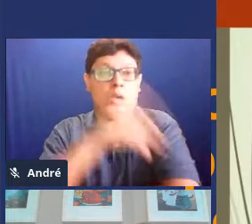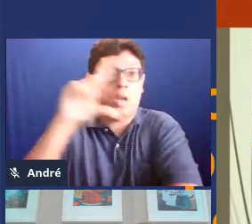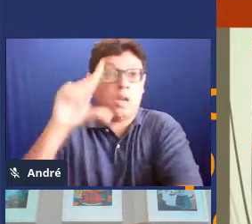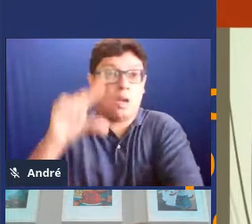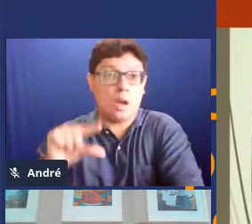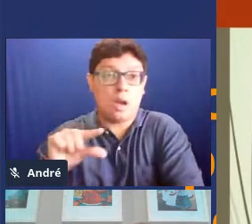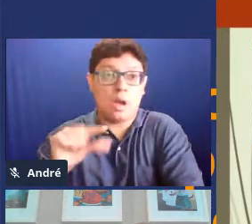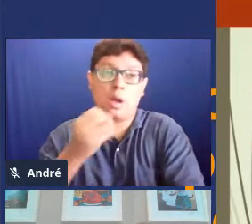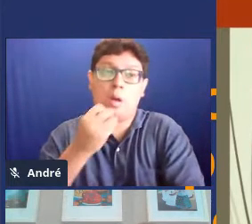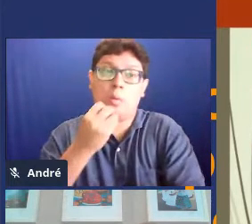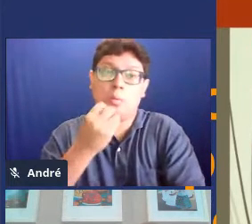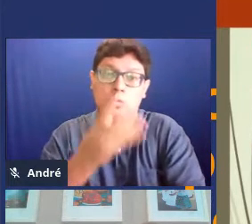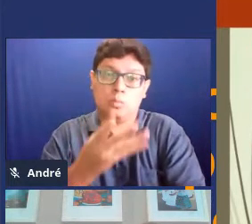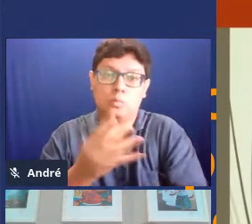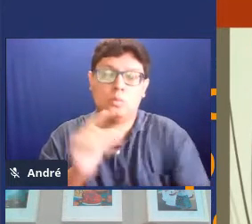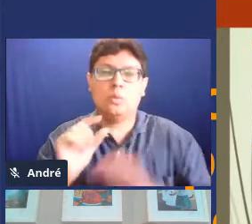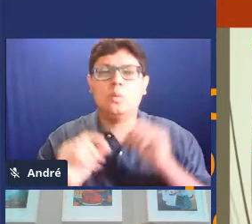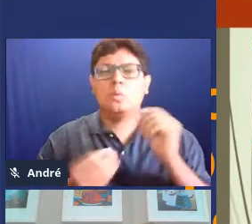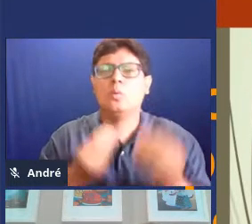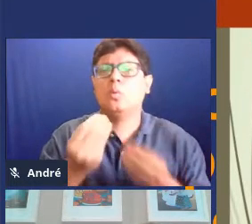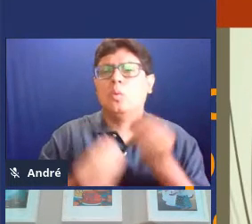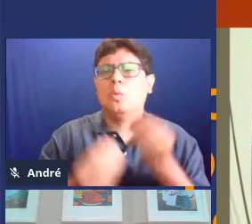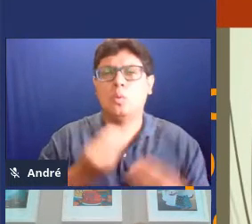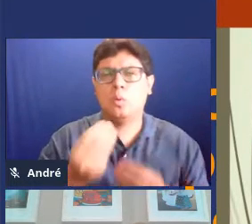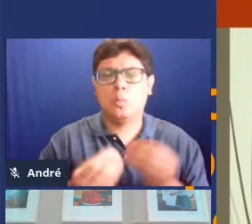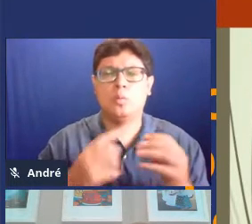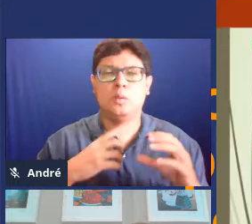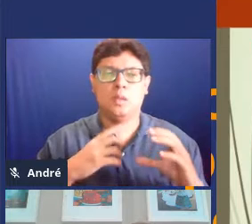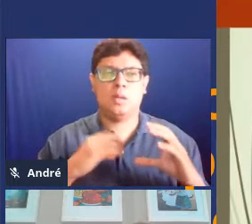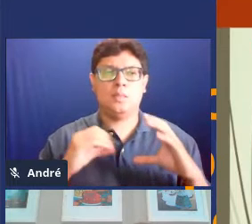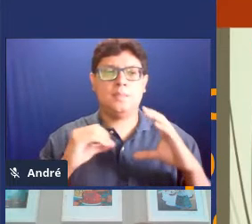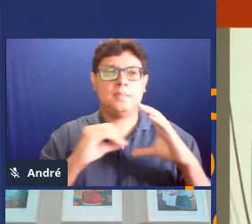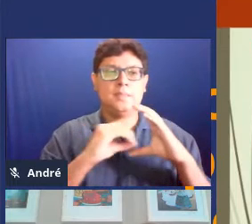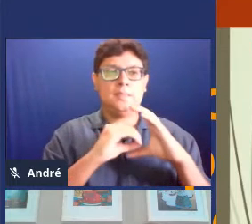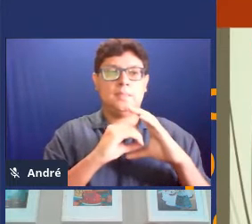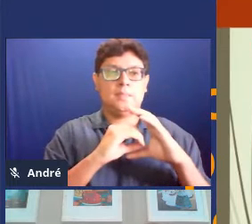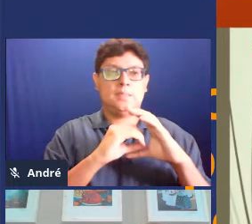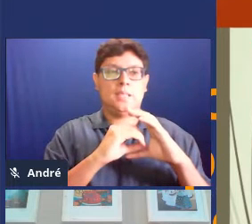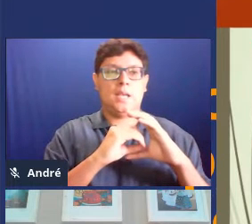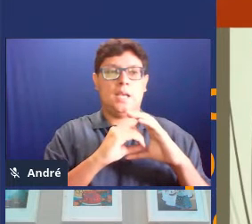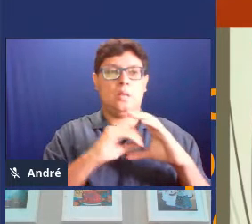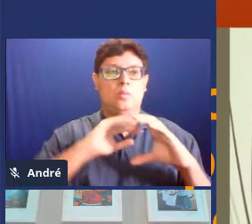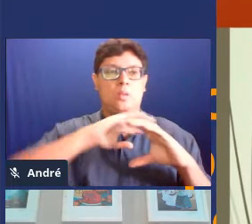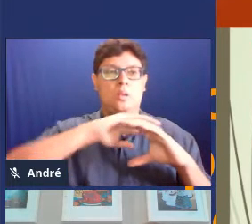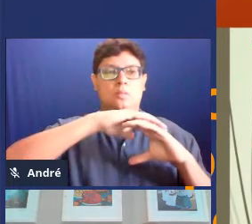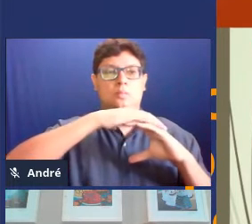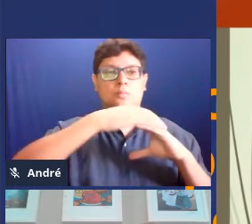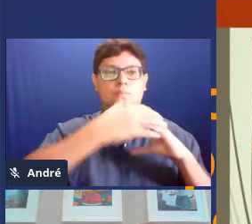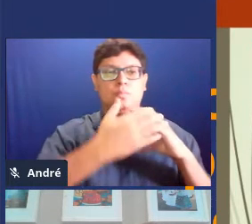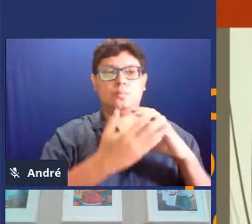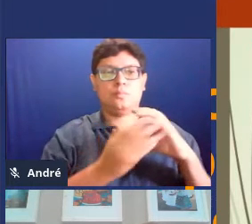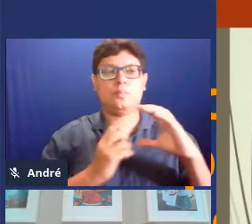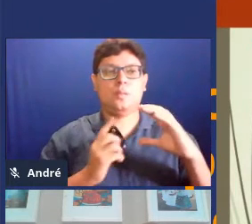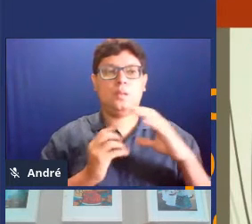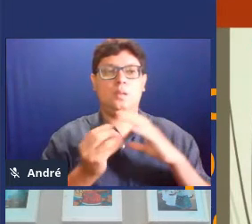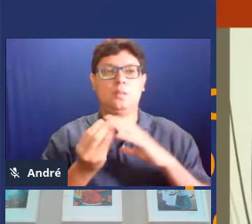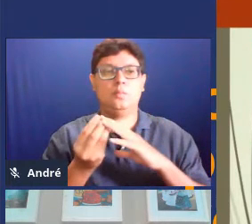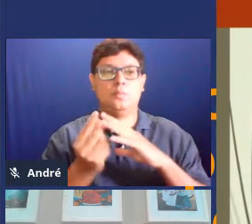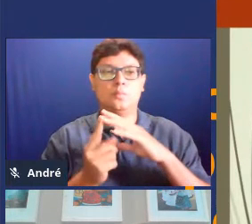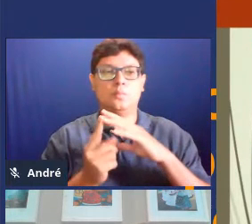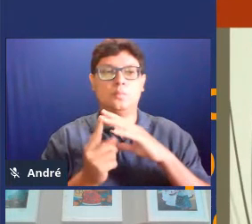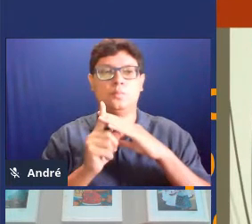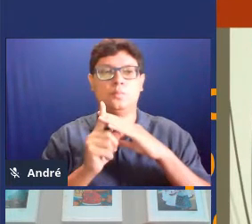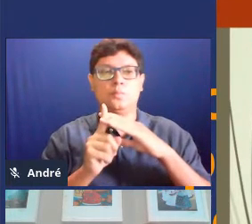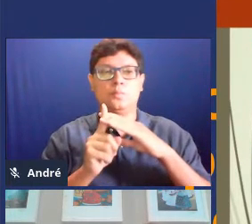no receptor, fazer o nosso núcleo abrir e trabalhar, ou seja, genoma funcional, e executar uma